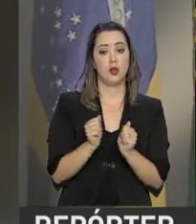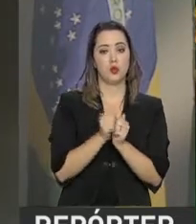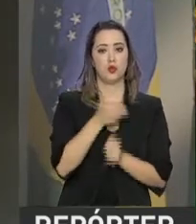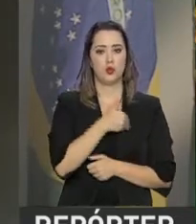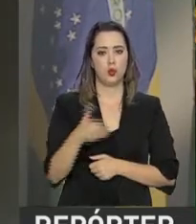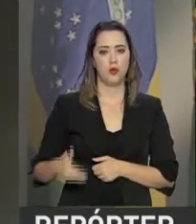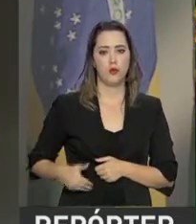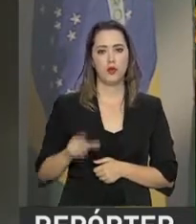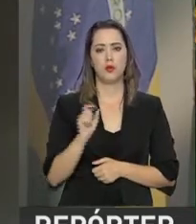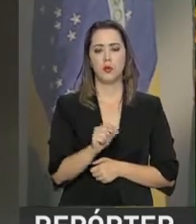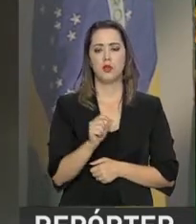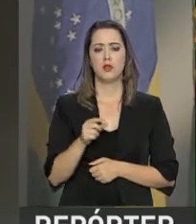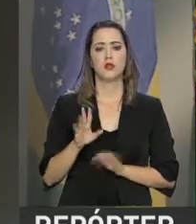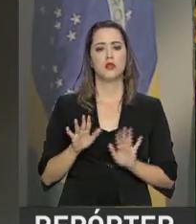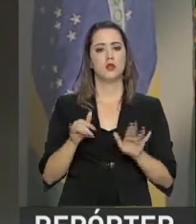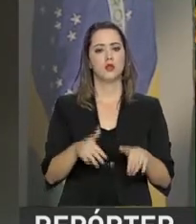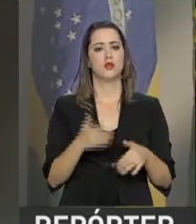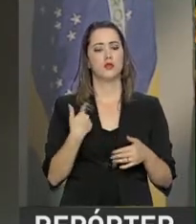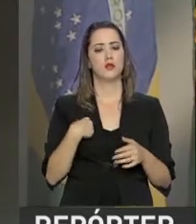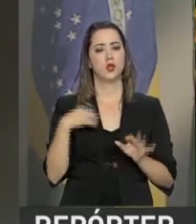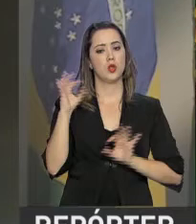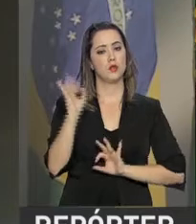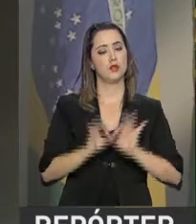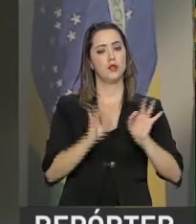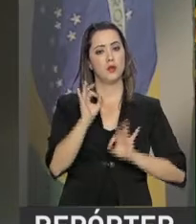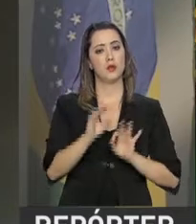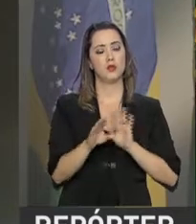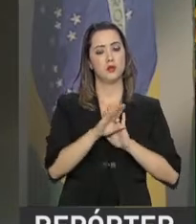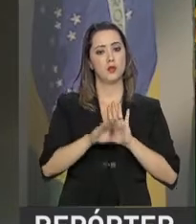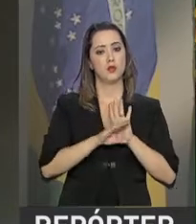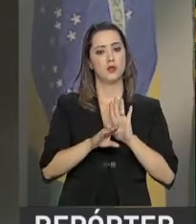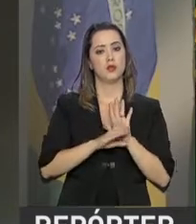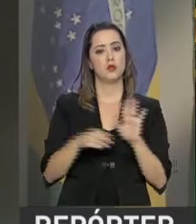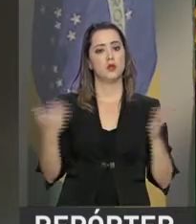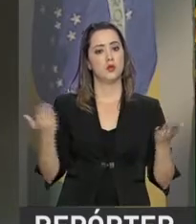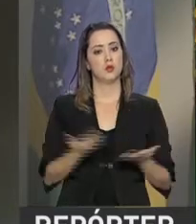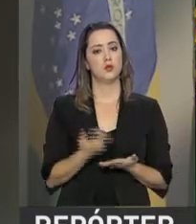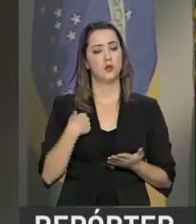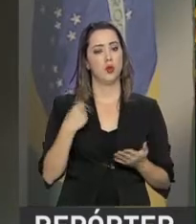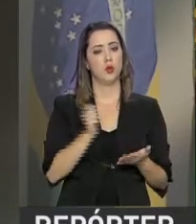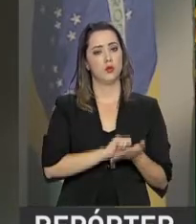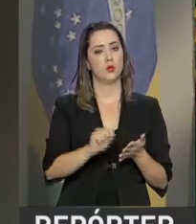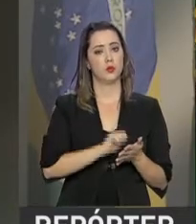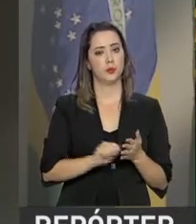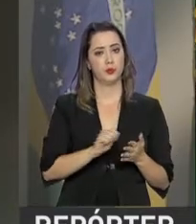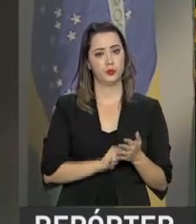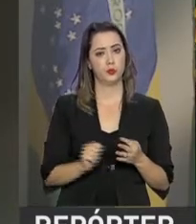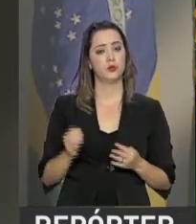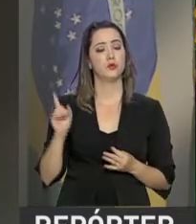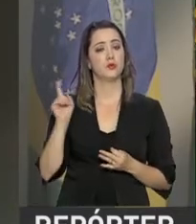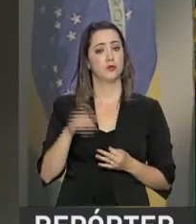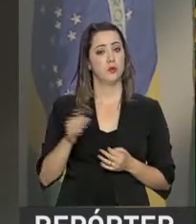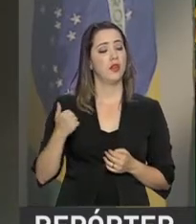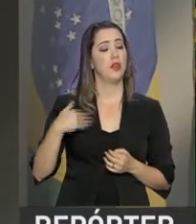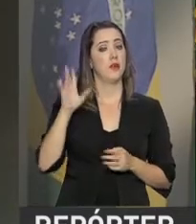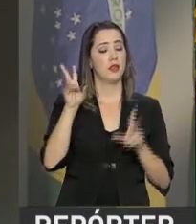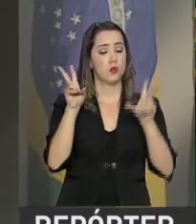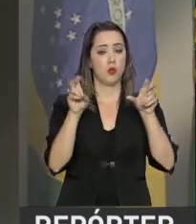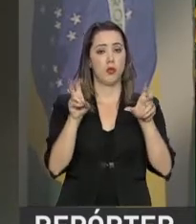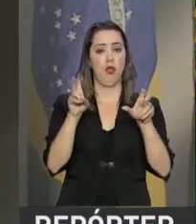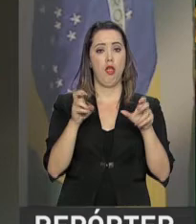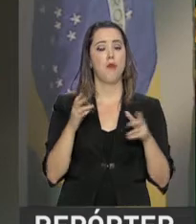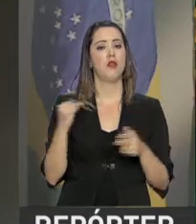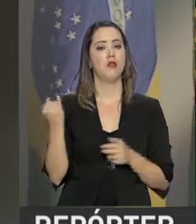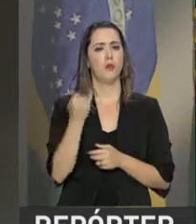governo para que, afinal, formatássemos esse projeto que hoje eu assinei. É mais um tema, digamos